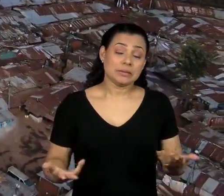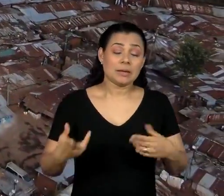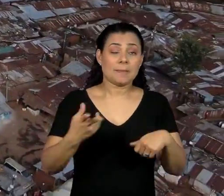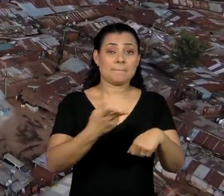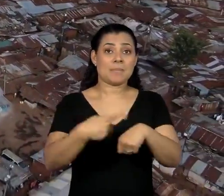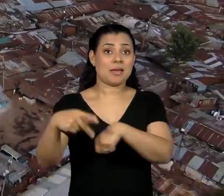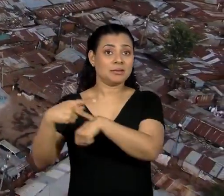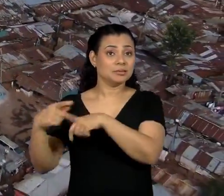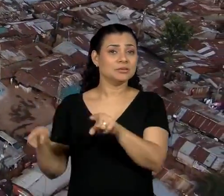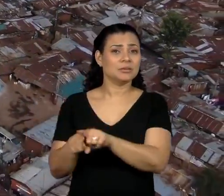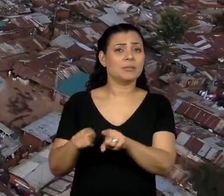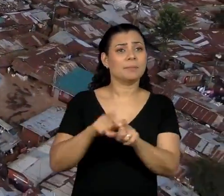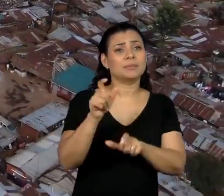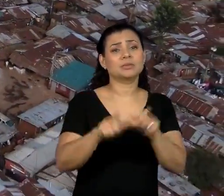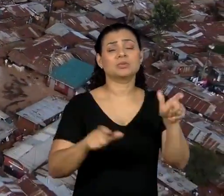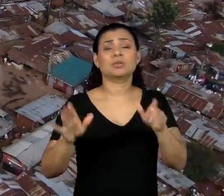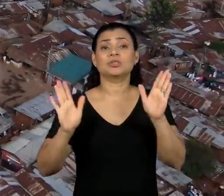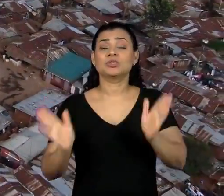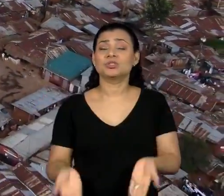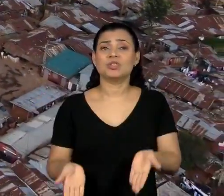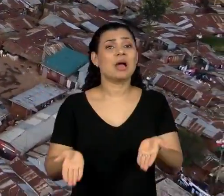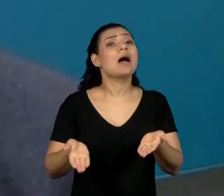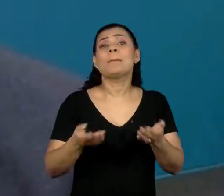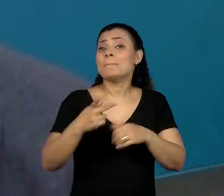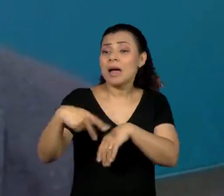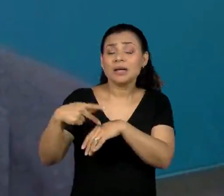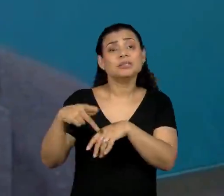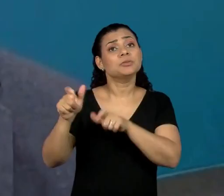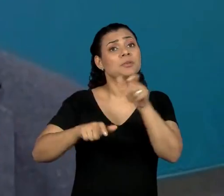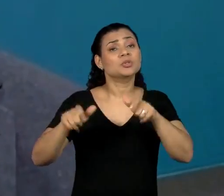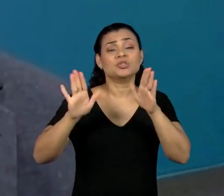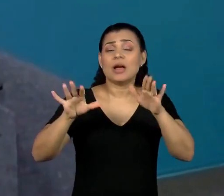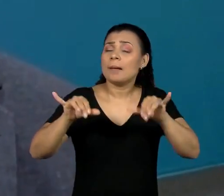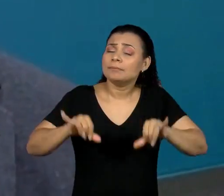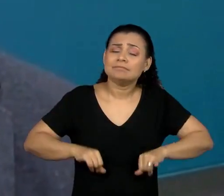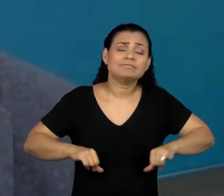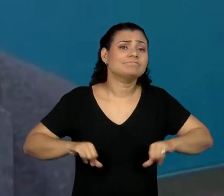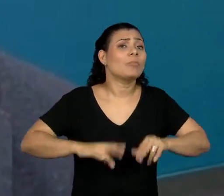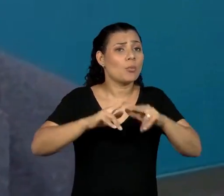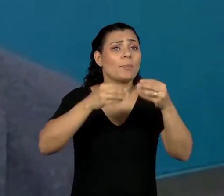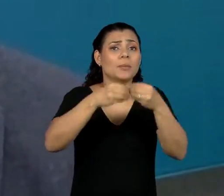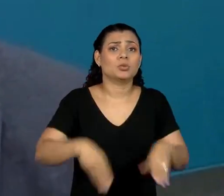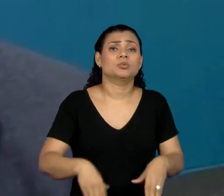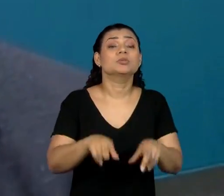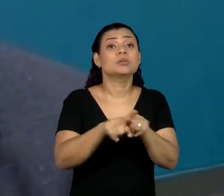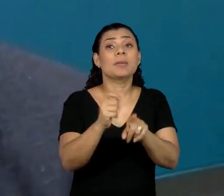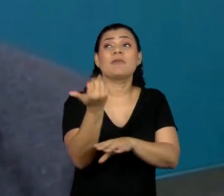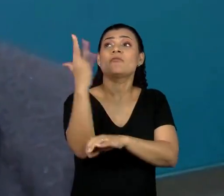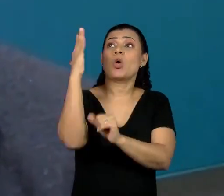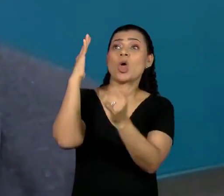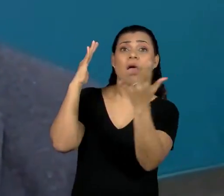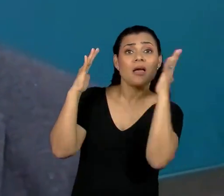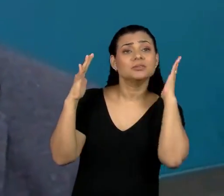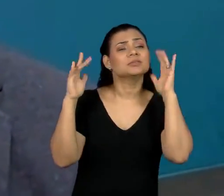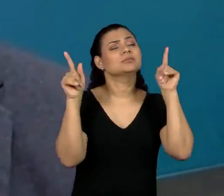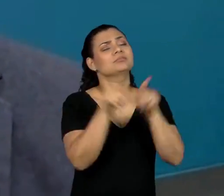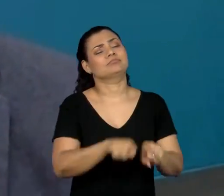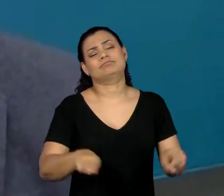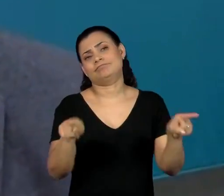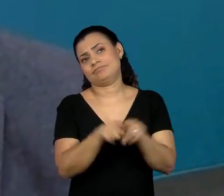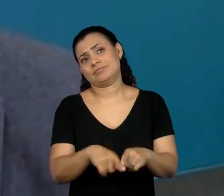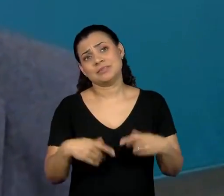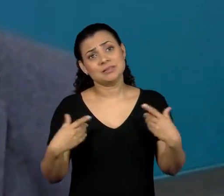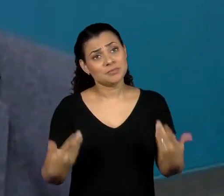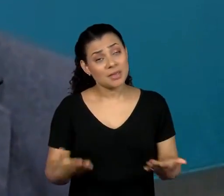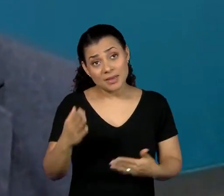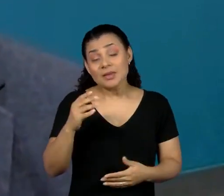e populações que já estão mergulhados em problema. Nós tivemos também alguma coisa de floresta, sinalizando que as florestas precisam